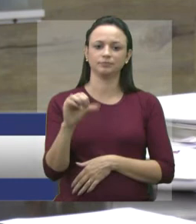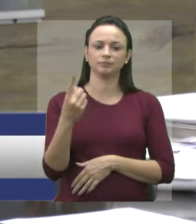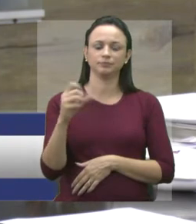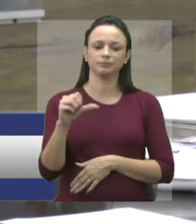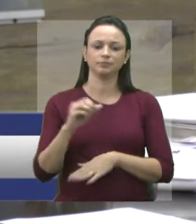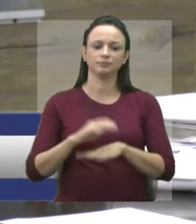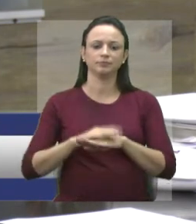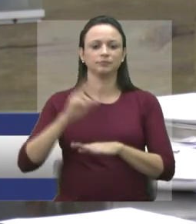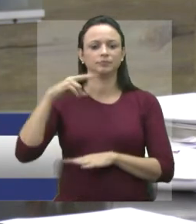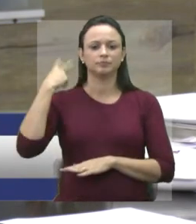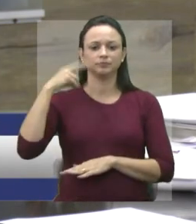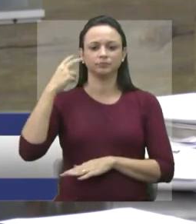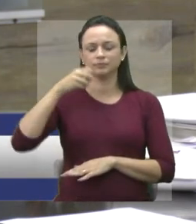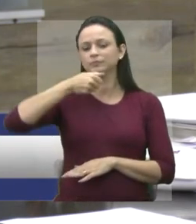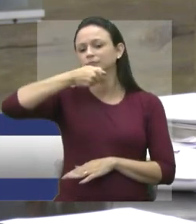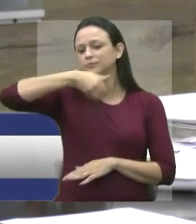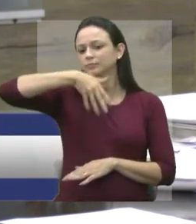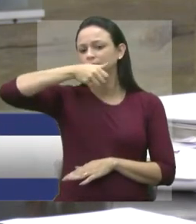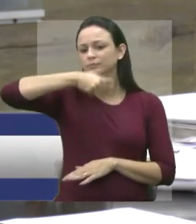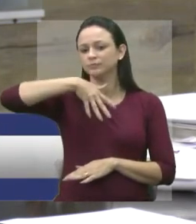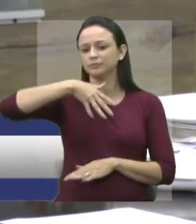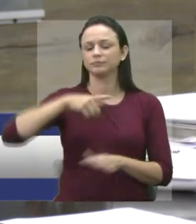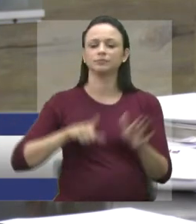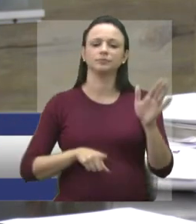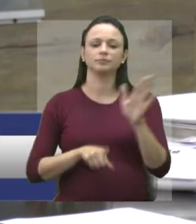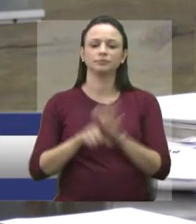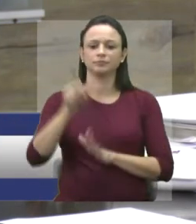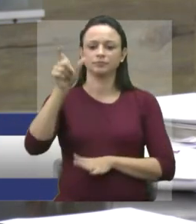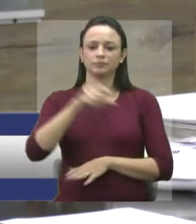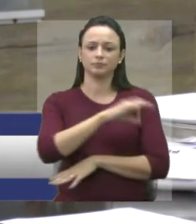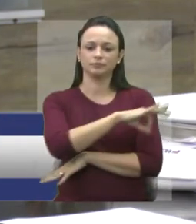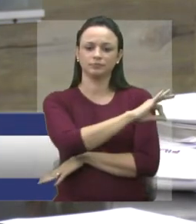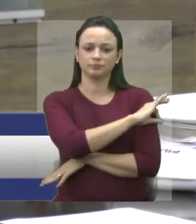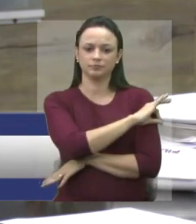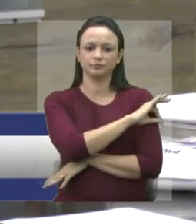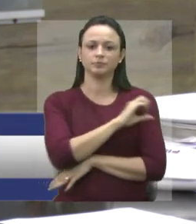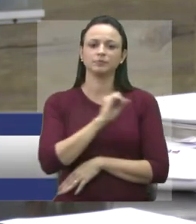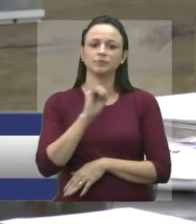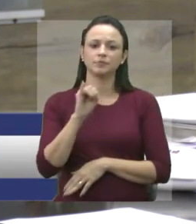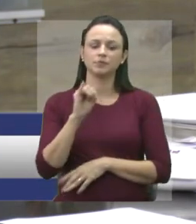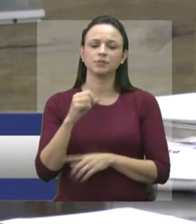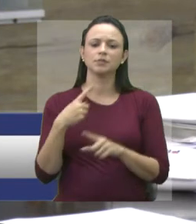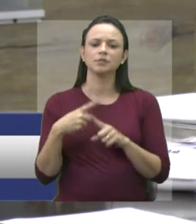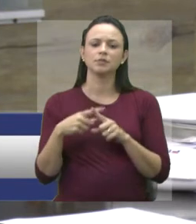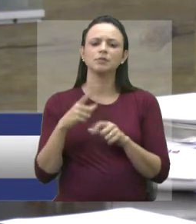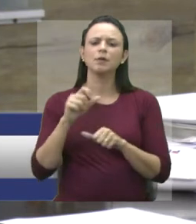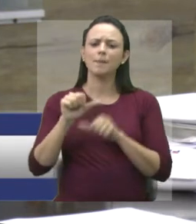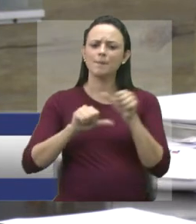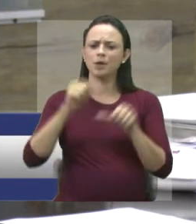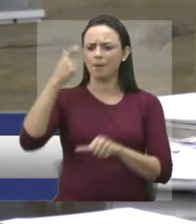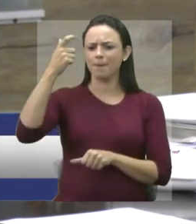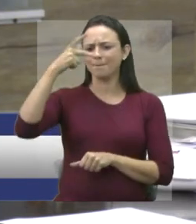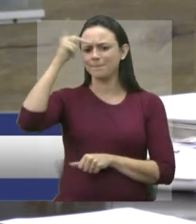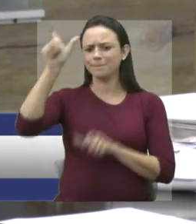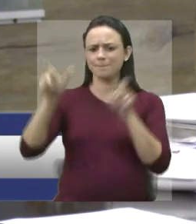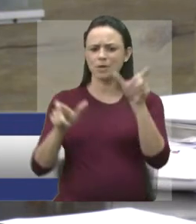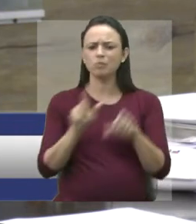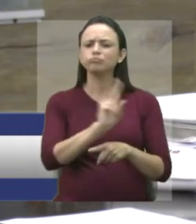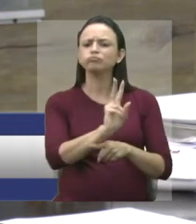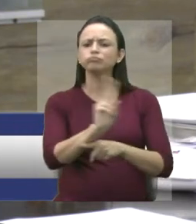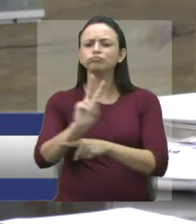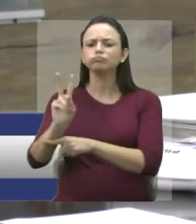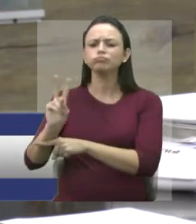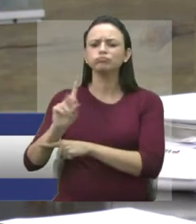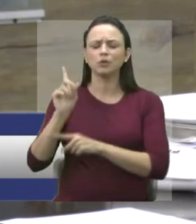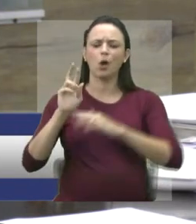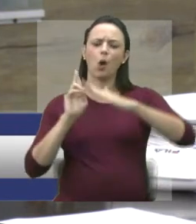635/2019, autoria vereador Guto Machado. Indagando ao senhor prefeito municipal se houve a troca da guarda da estação ferroviária